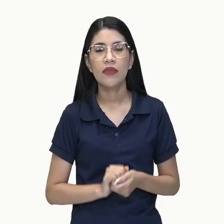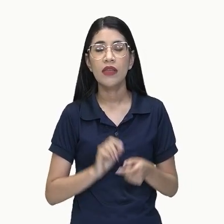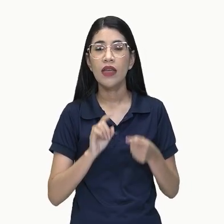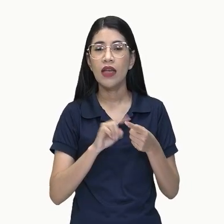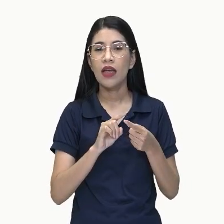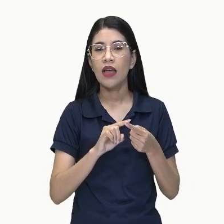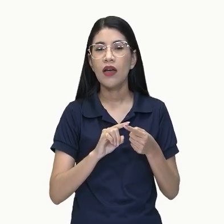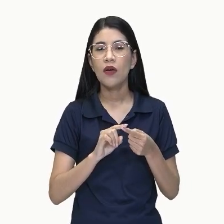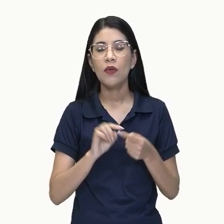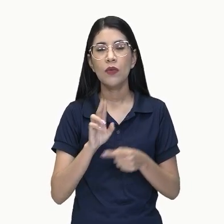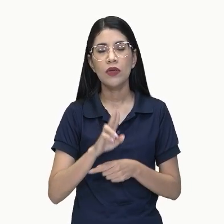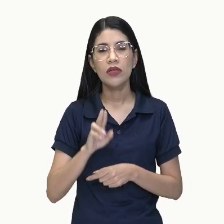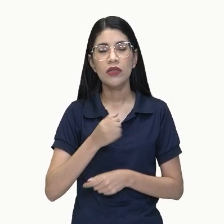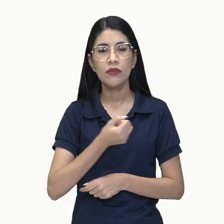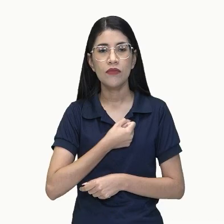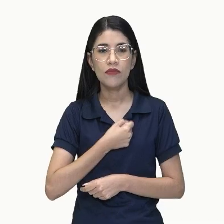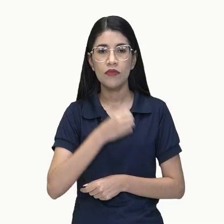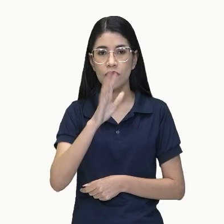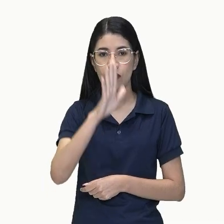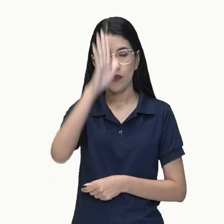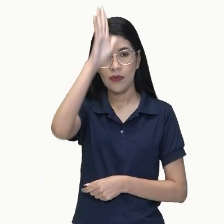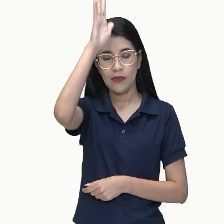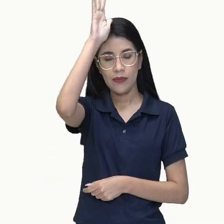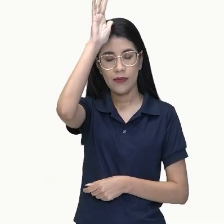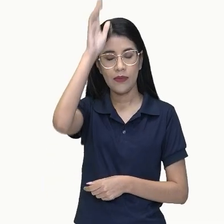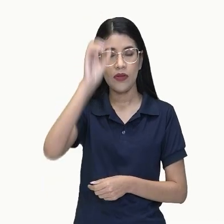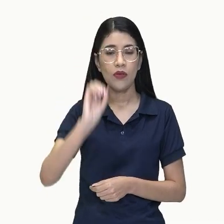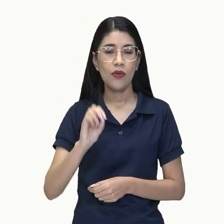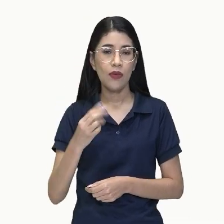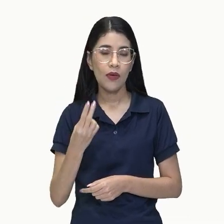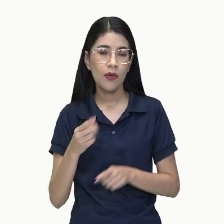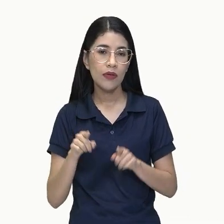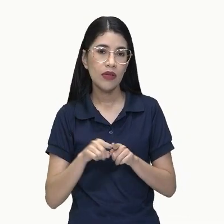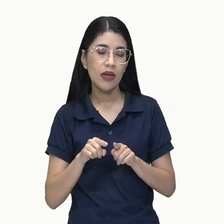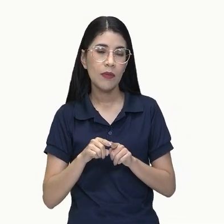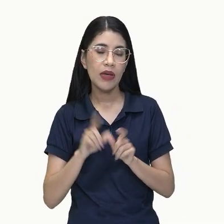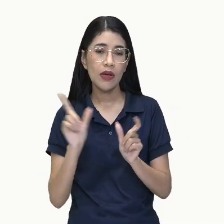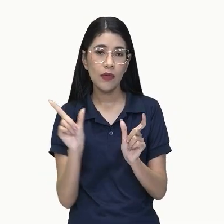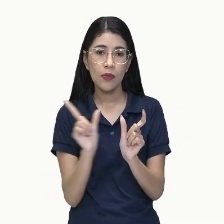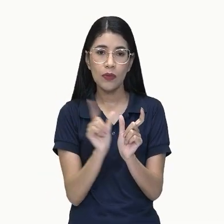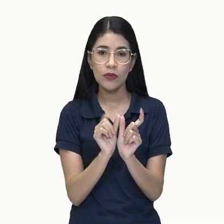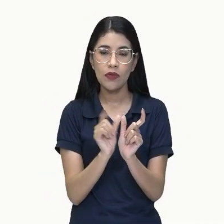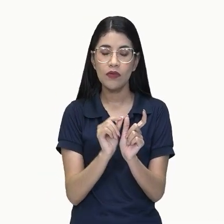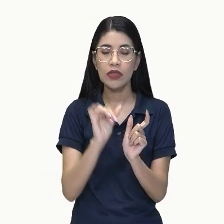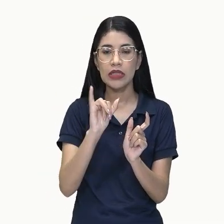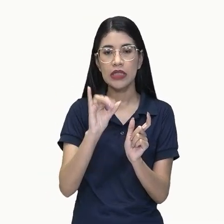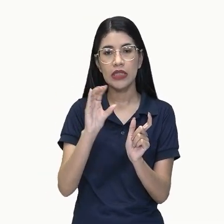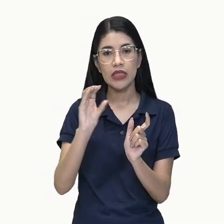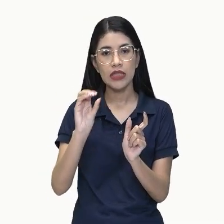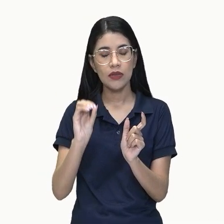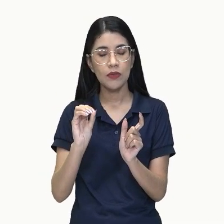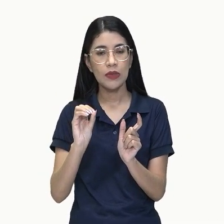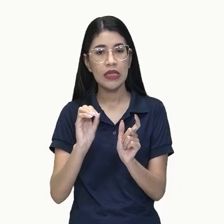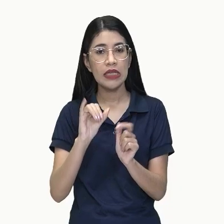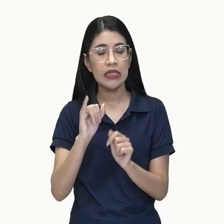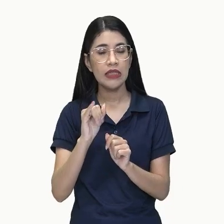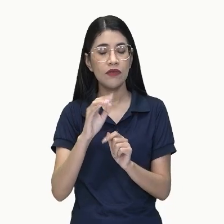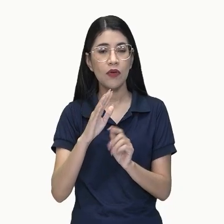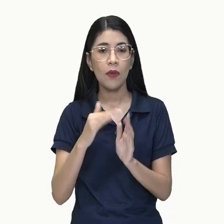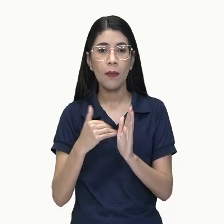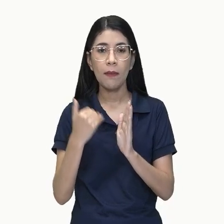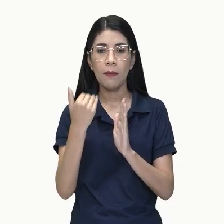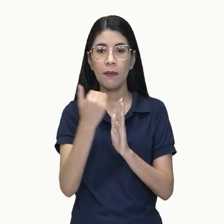em números romanos, tá? Ou você usa o sufixo ico quando a carga for